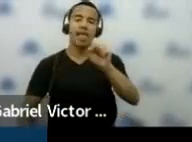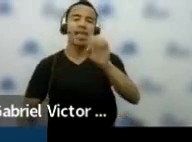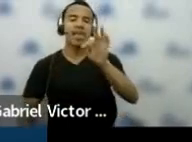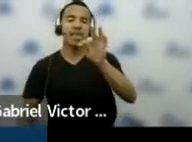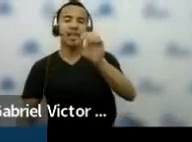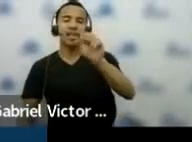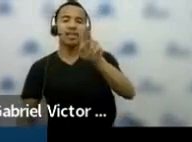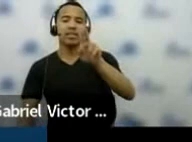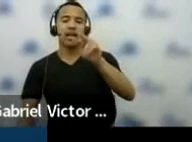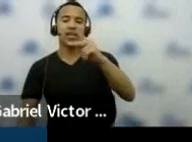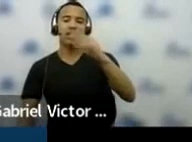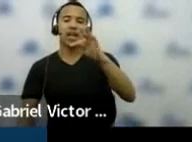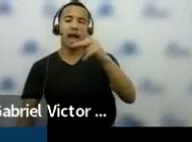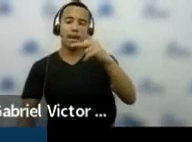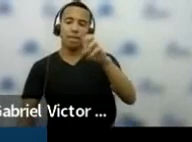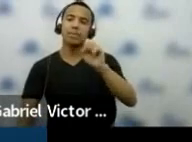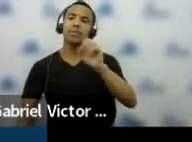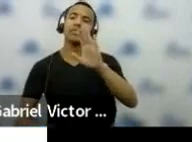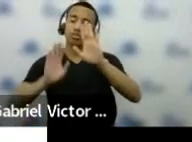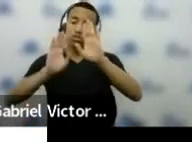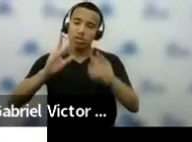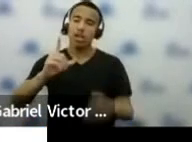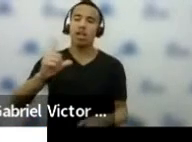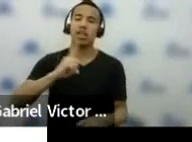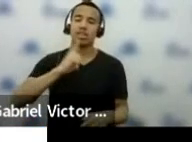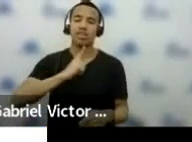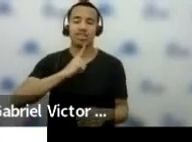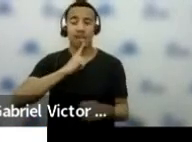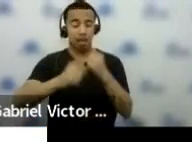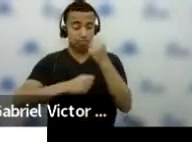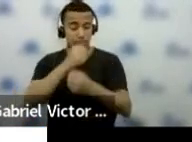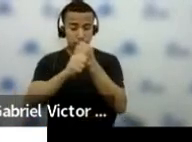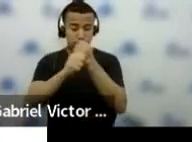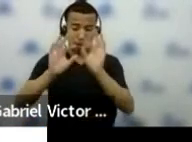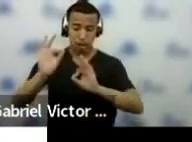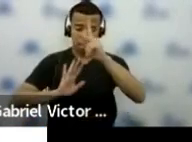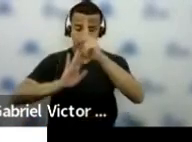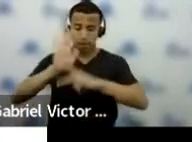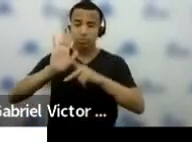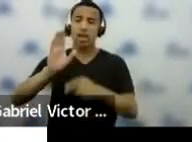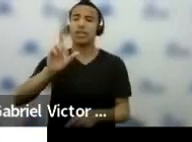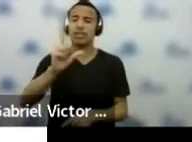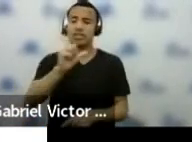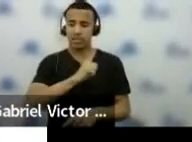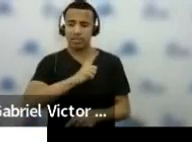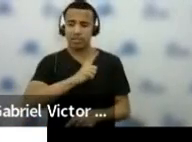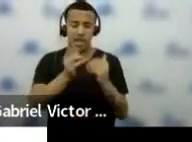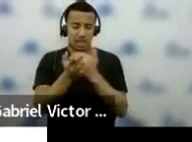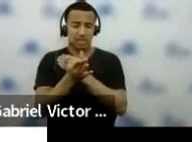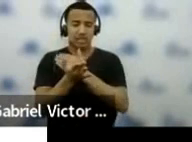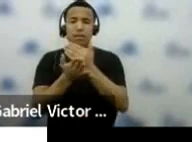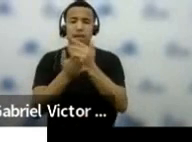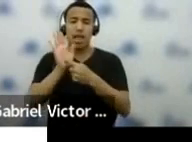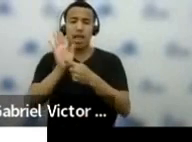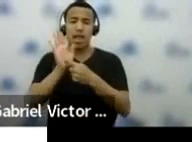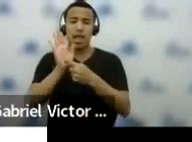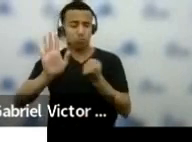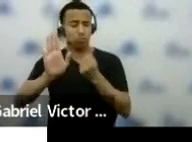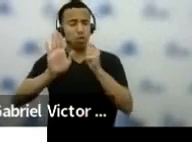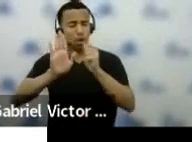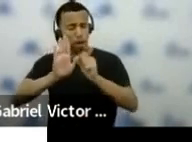Brasil. Nós já temos aí, no âmbito dos nossos projetos, nós temos, como eu mencionei inicialmente na apresentação, um número muito